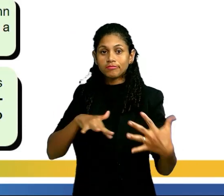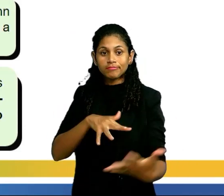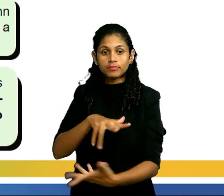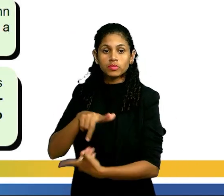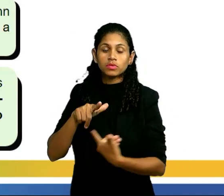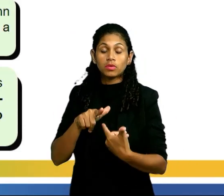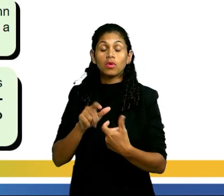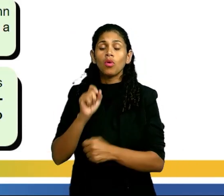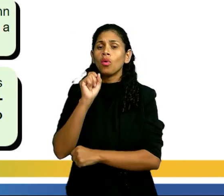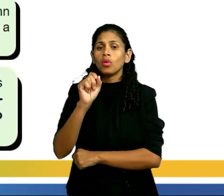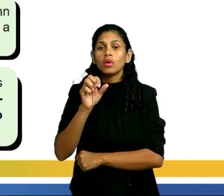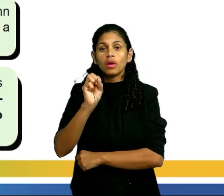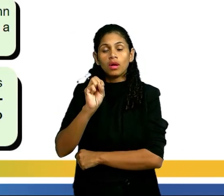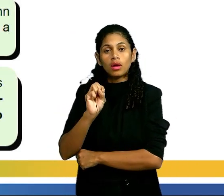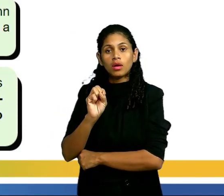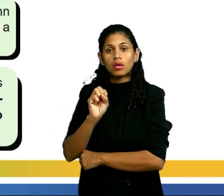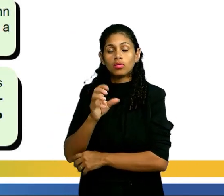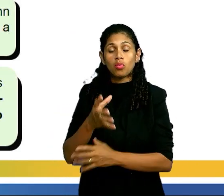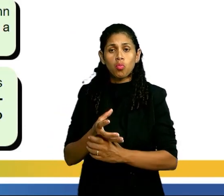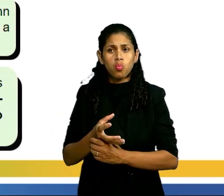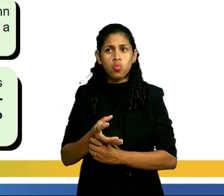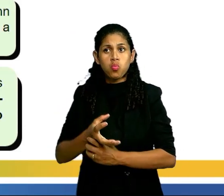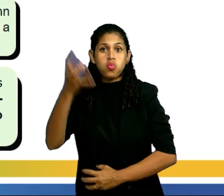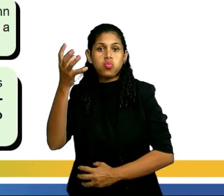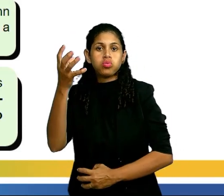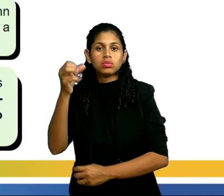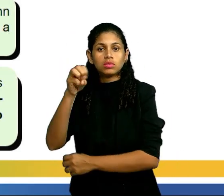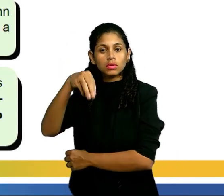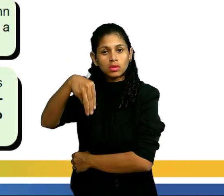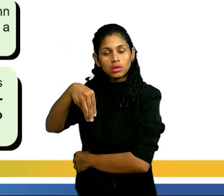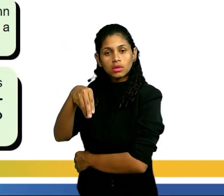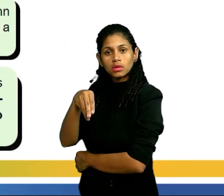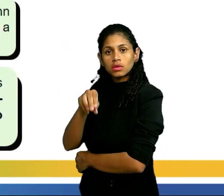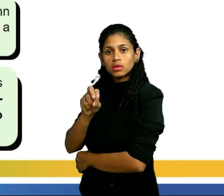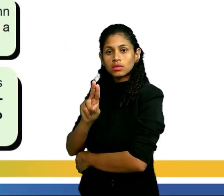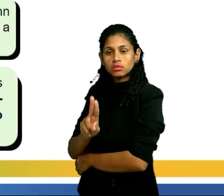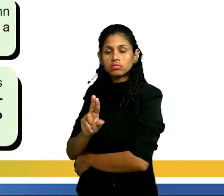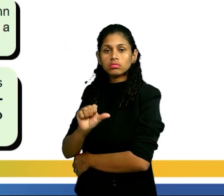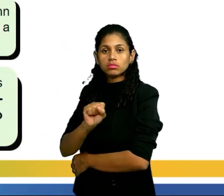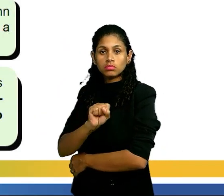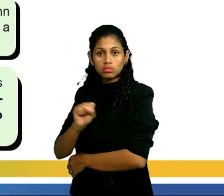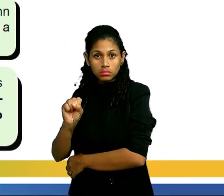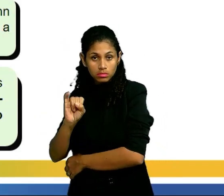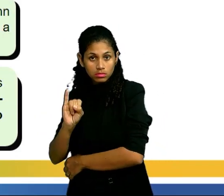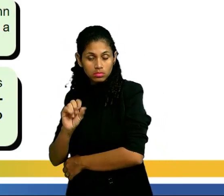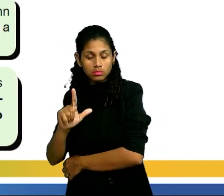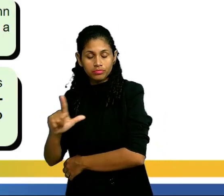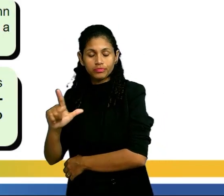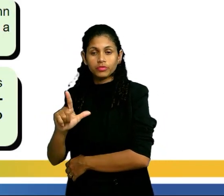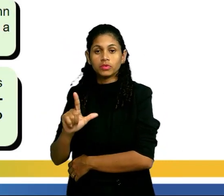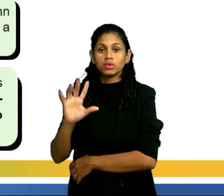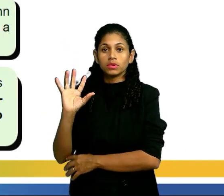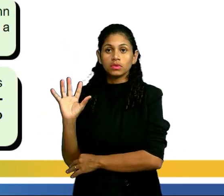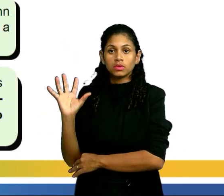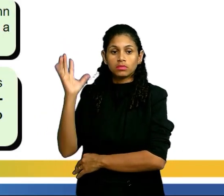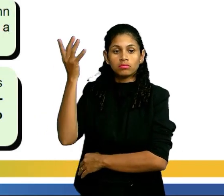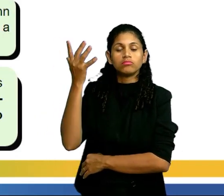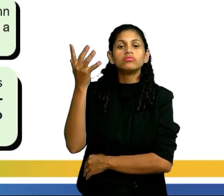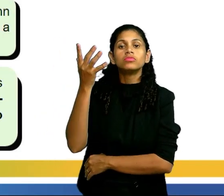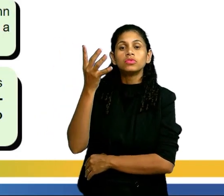Cuba. Como o próprio nome já diz, né, esse evento se processou na ilha de Cuba, ali pelos anos